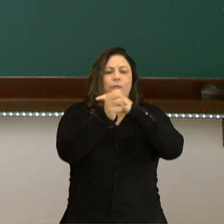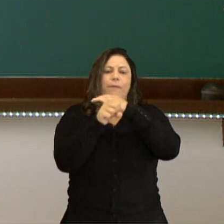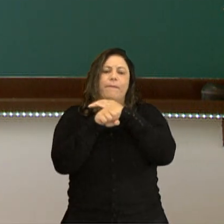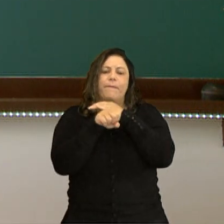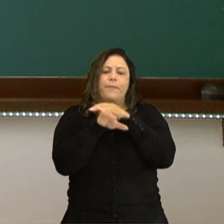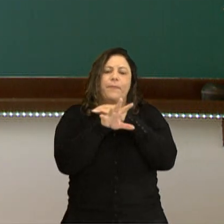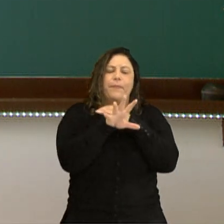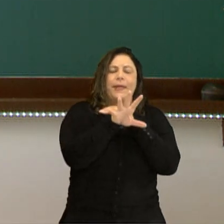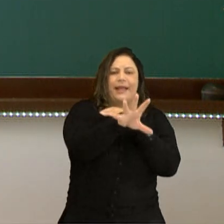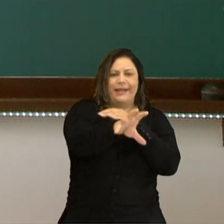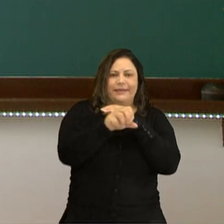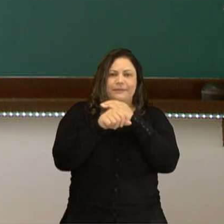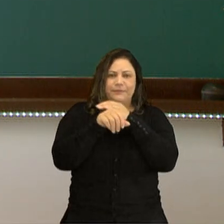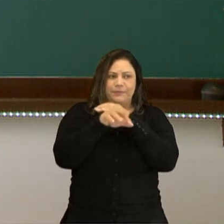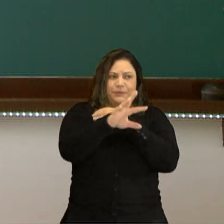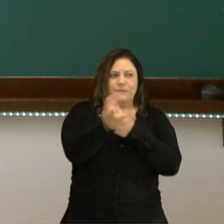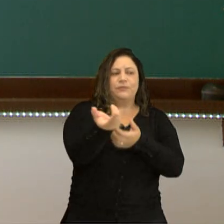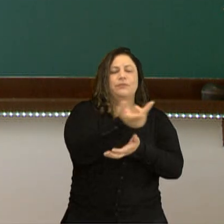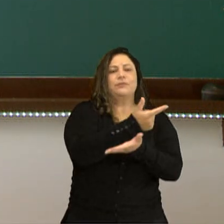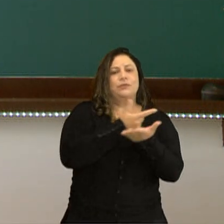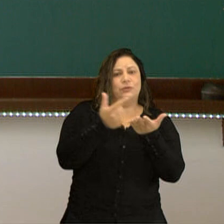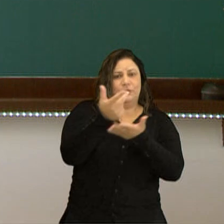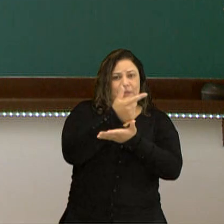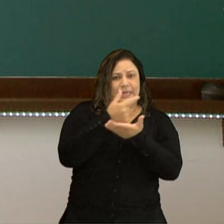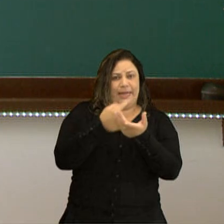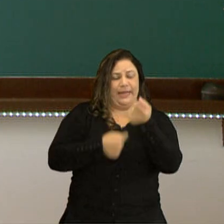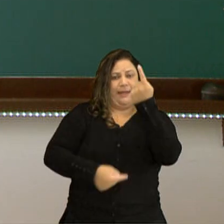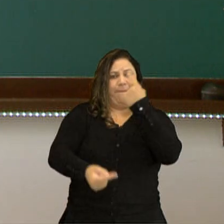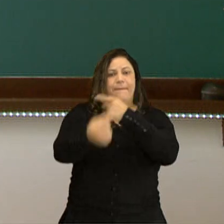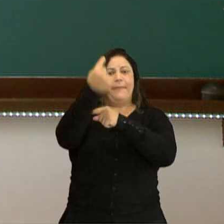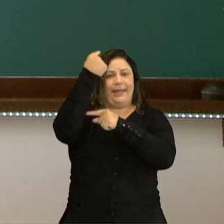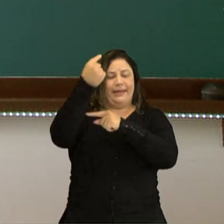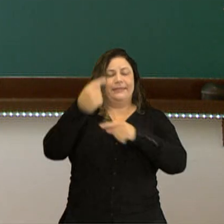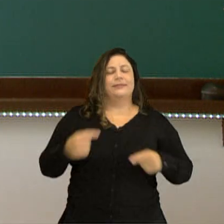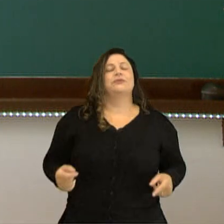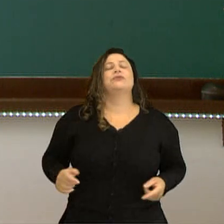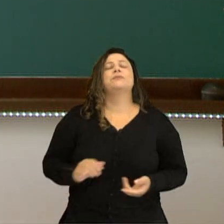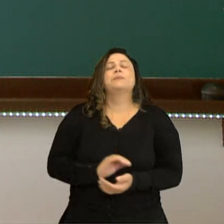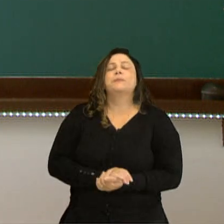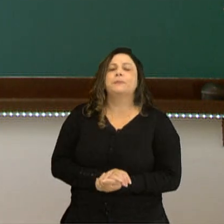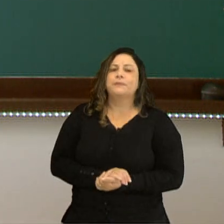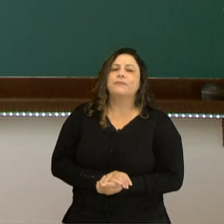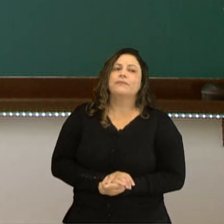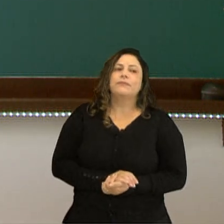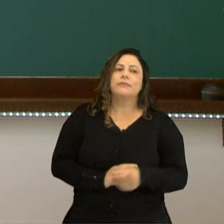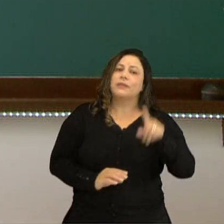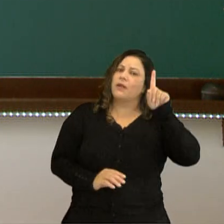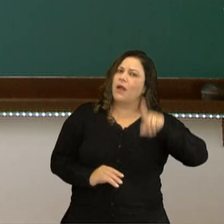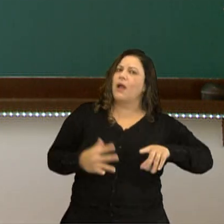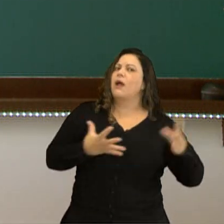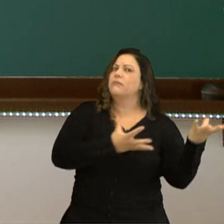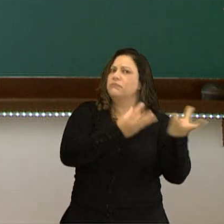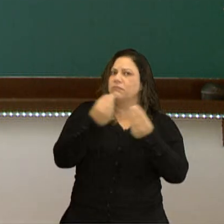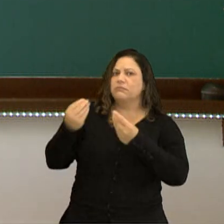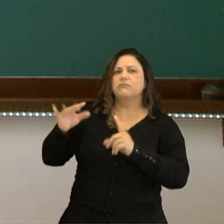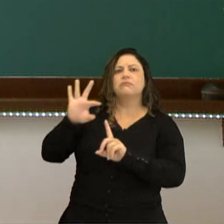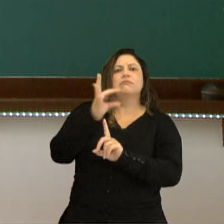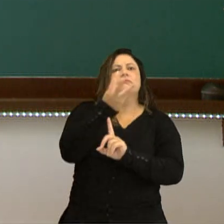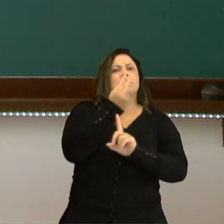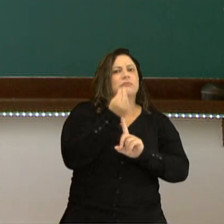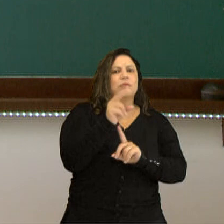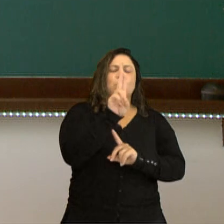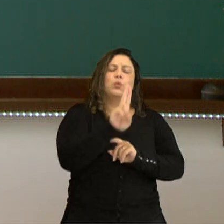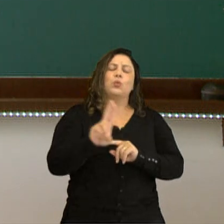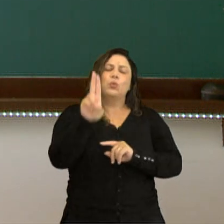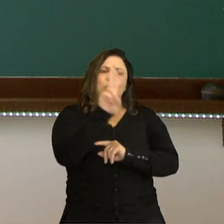essa perfuração vai refletir o desenho na parte oposta, na parede oposta ao furo. Ali, muitos artistas utilizavam para fazer